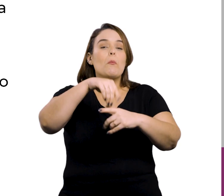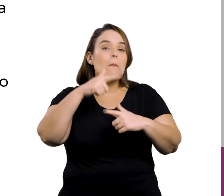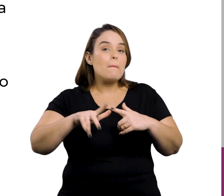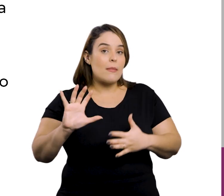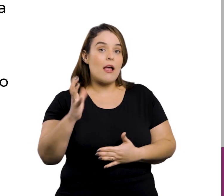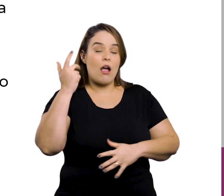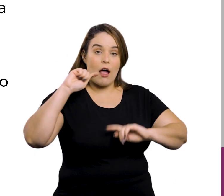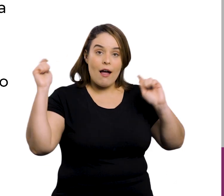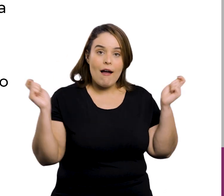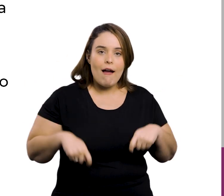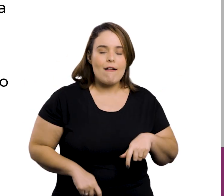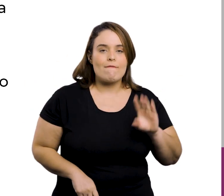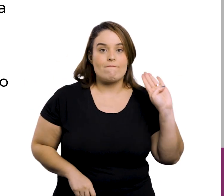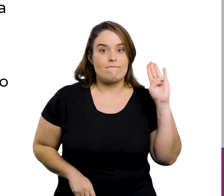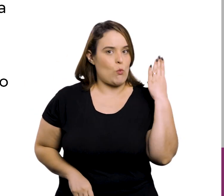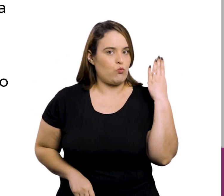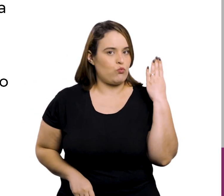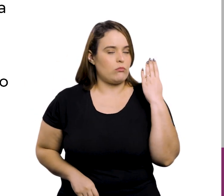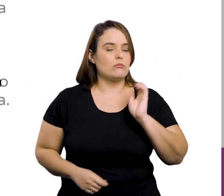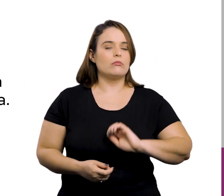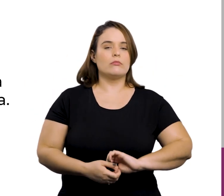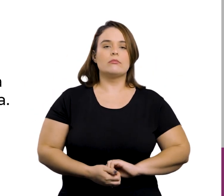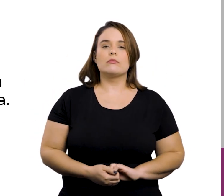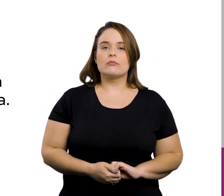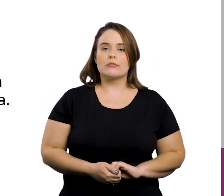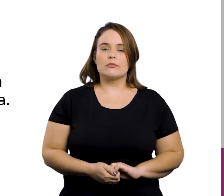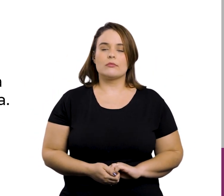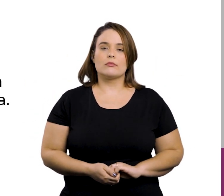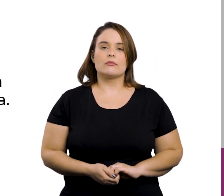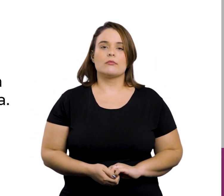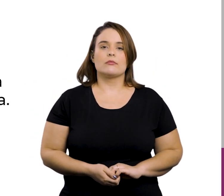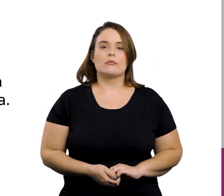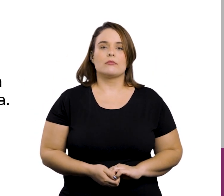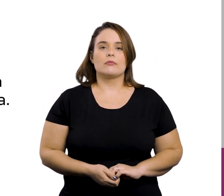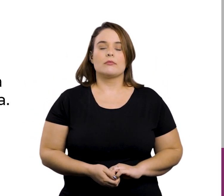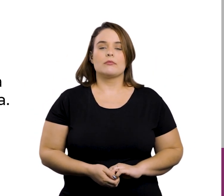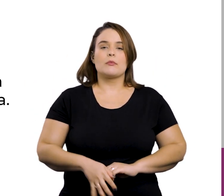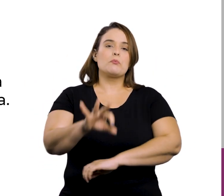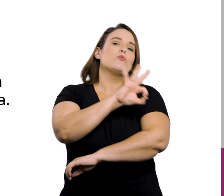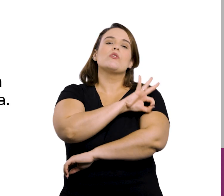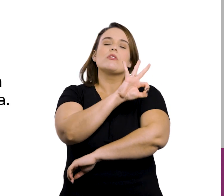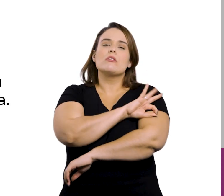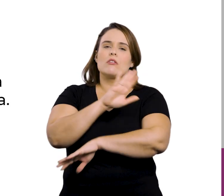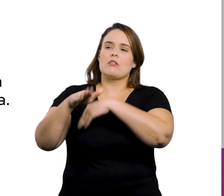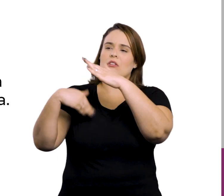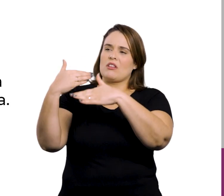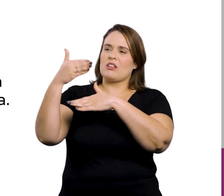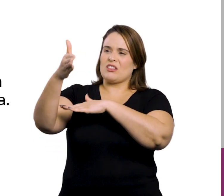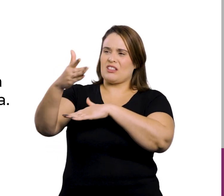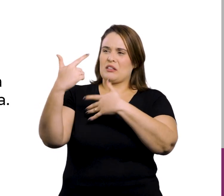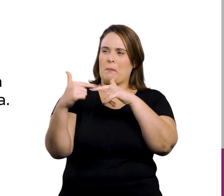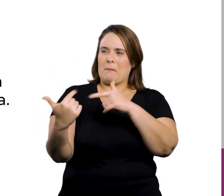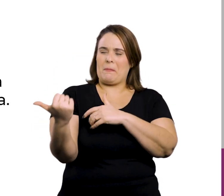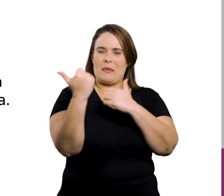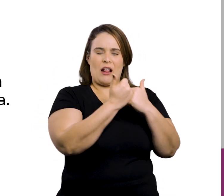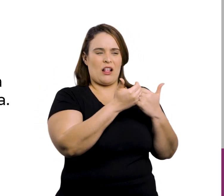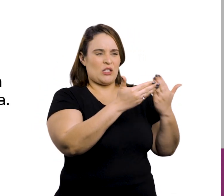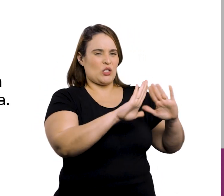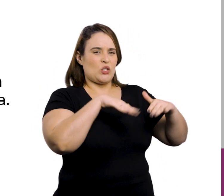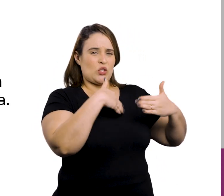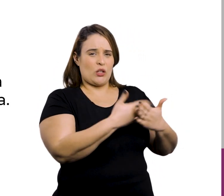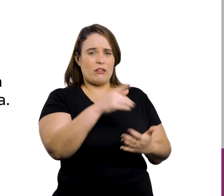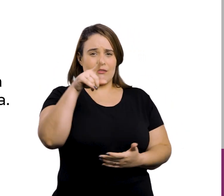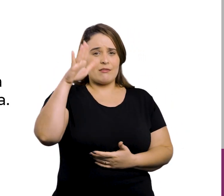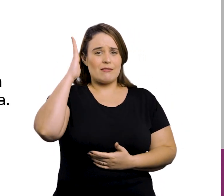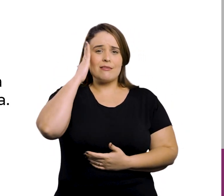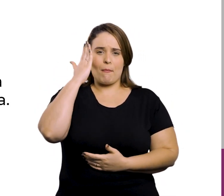os problemas da educação é falso. O papel que o governo quer que a polícia desempenhe dentro das escolas é o que ela